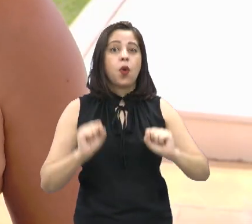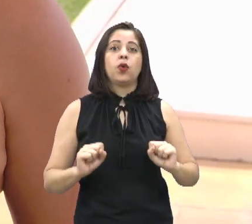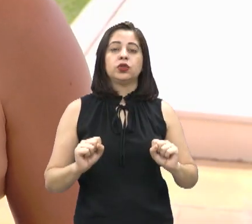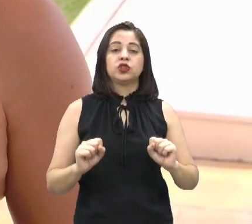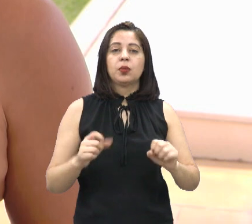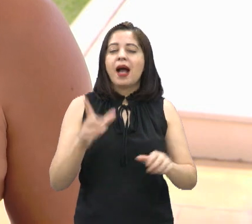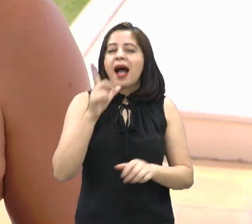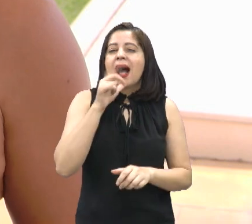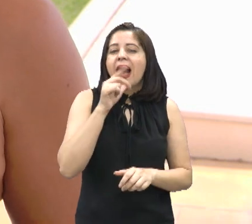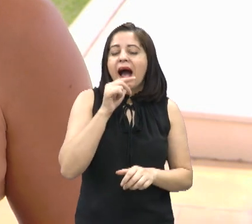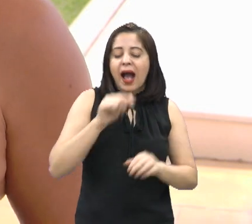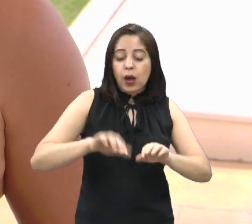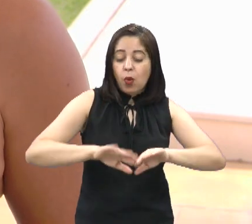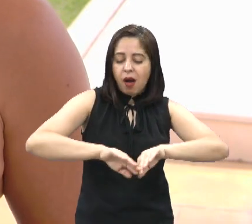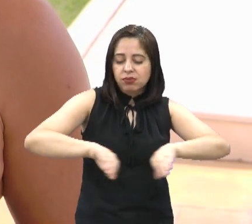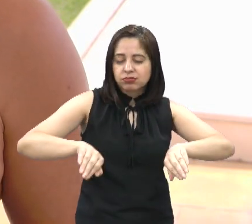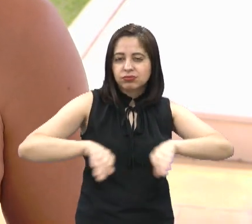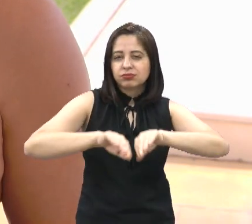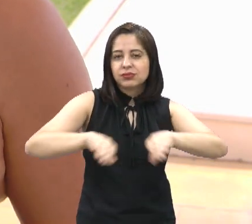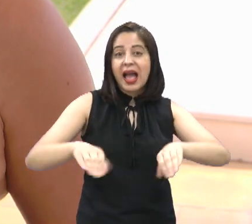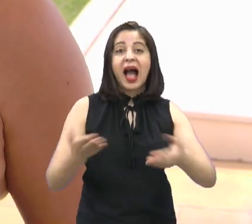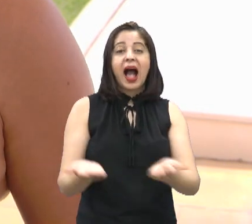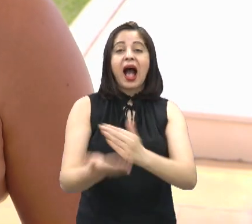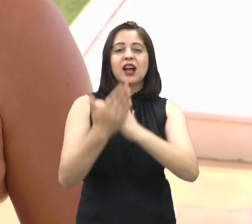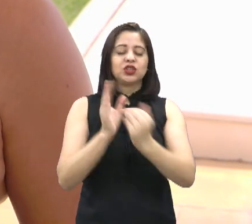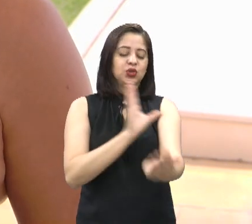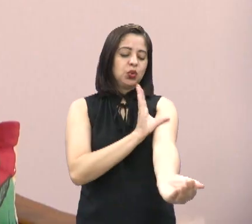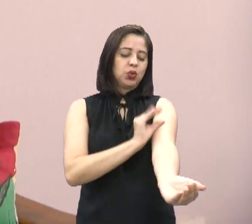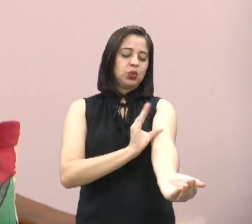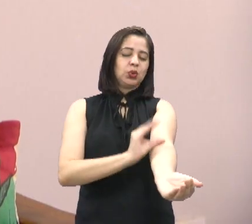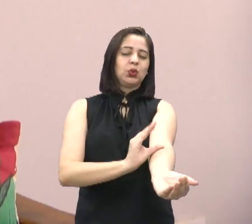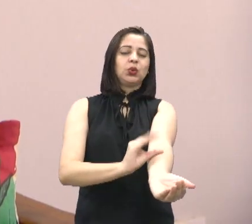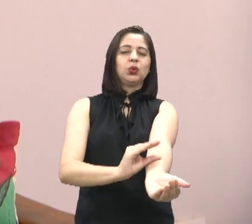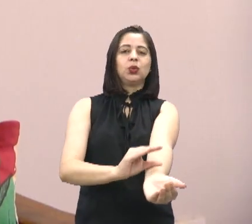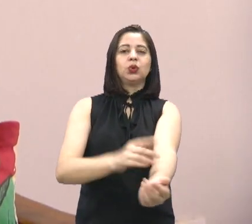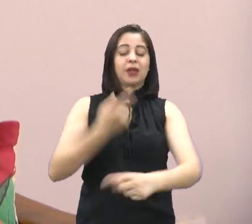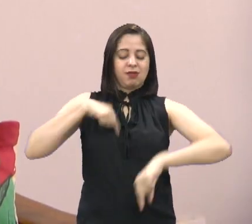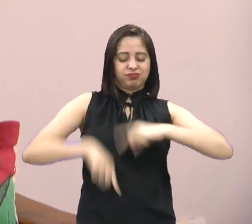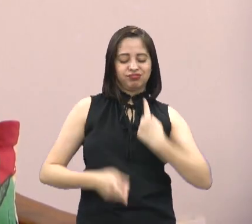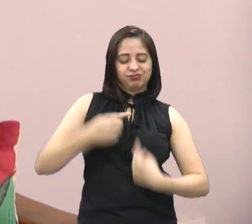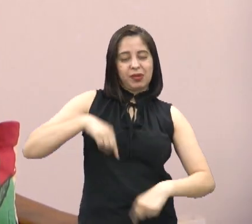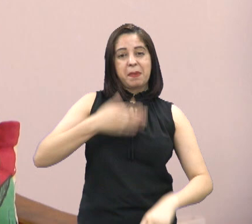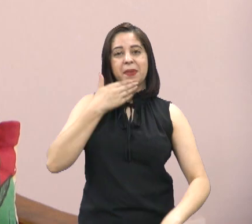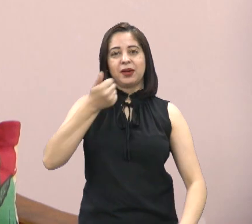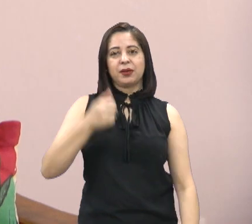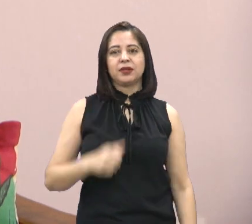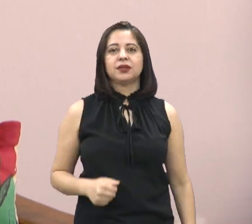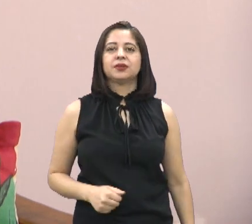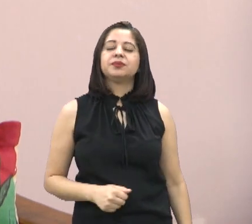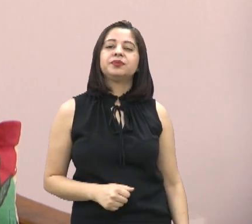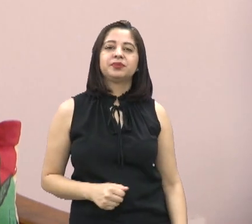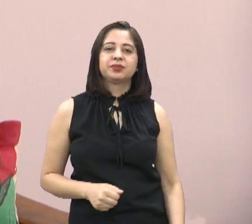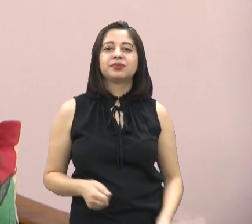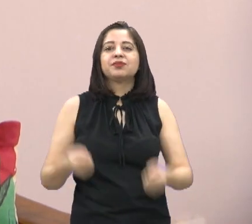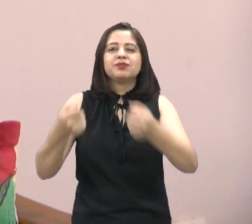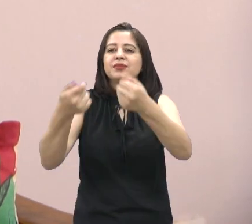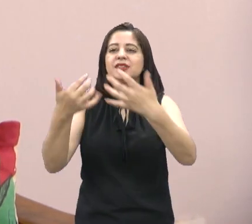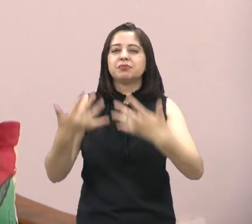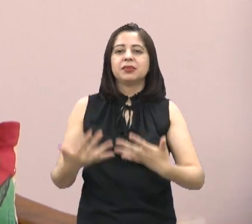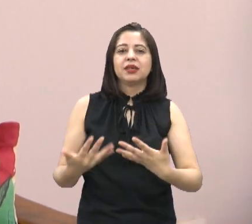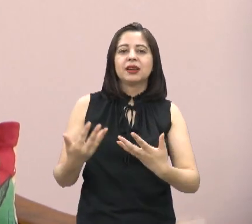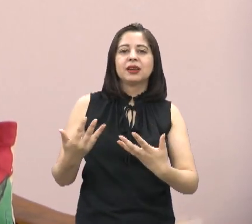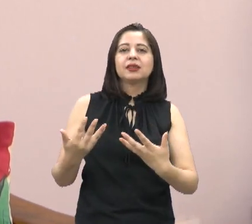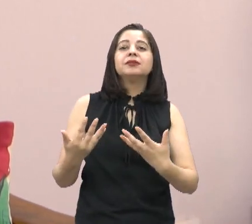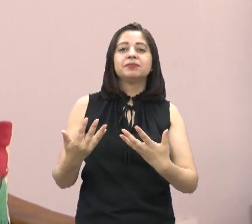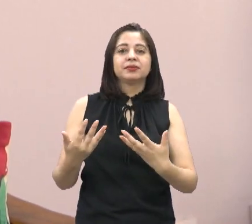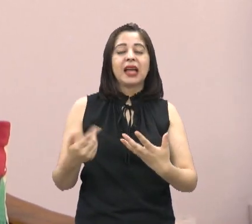quente, então relaxa a musculatura, melhora a circulação. Dona Neide, então conta pra mim como que é fazer aula aqui na